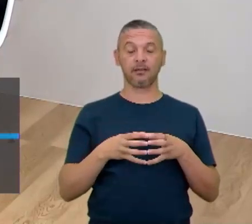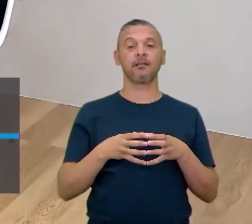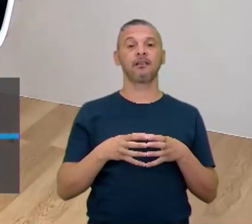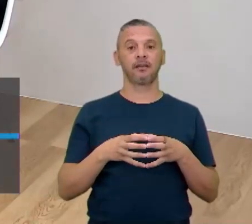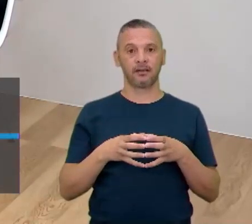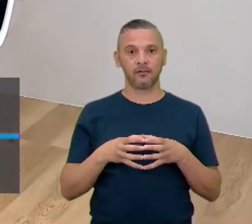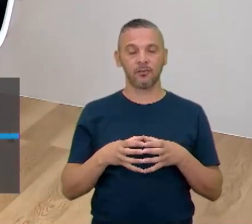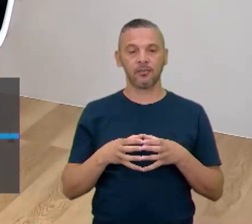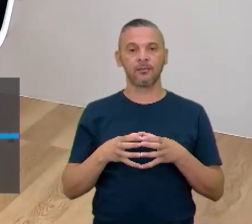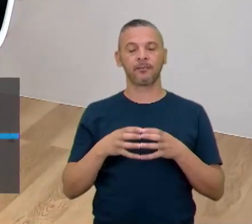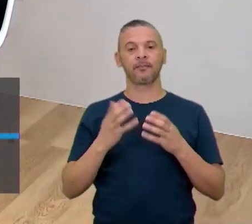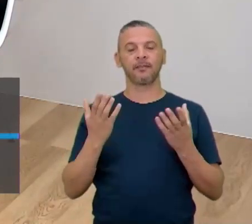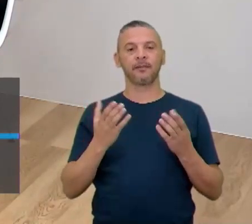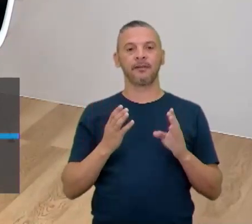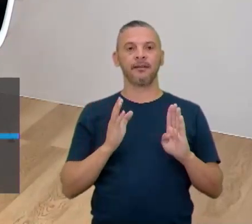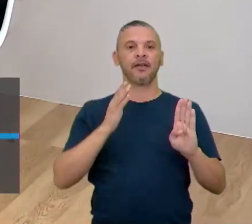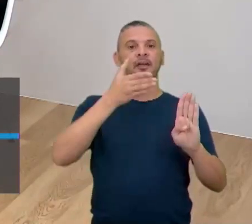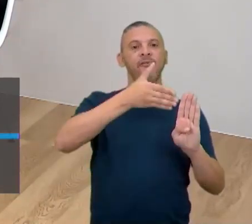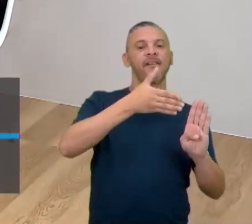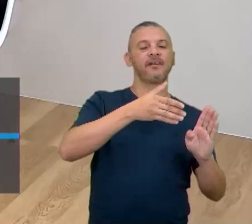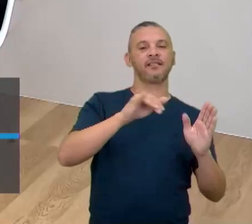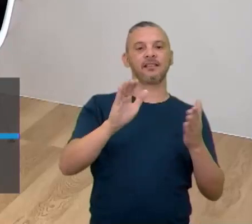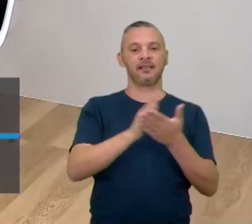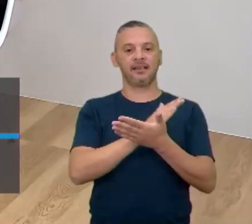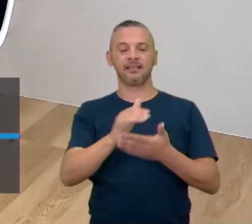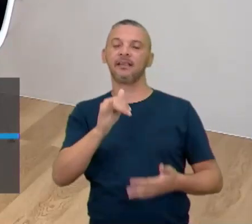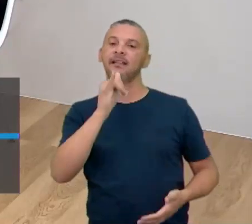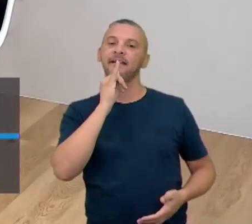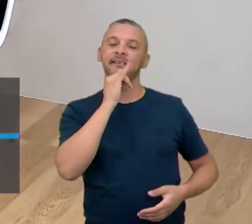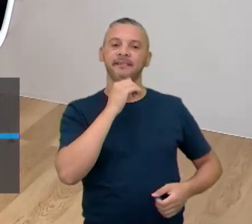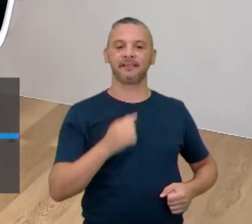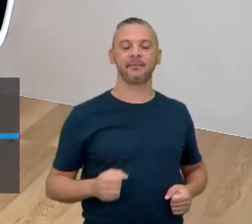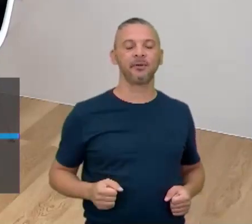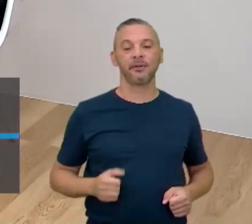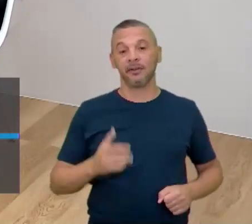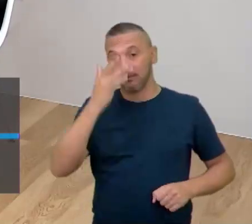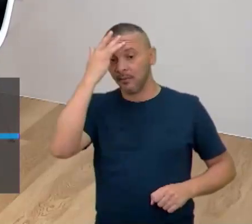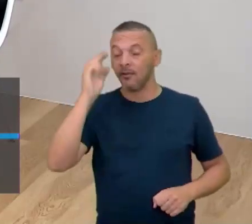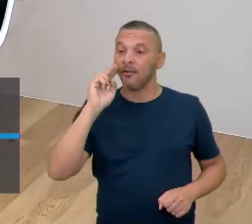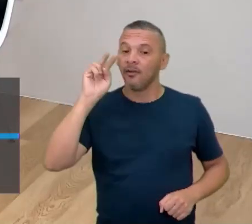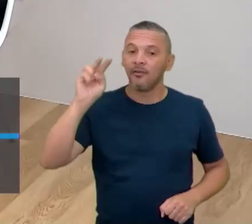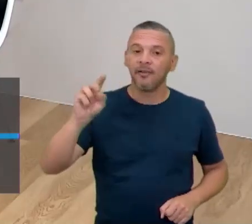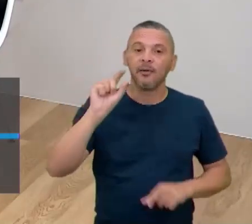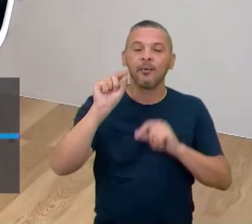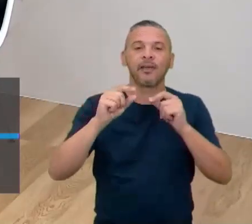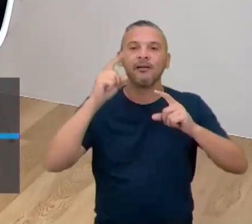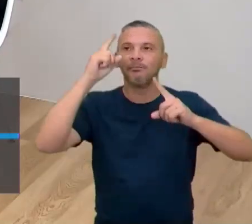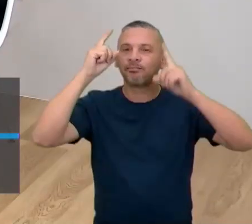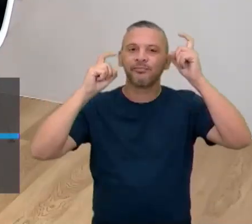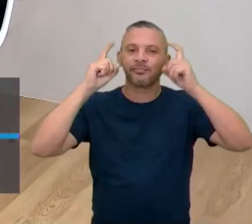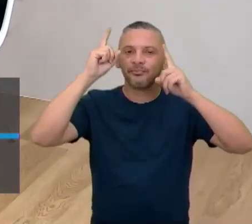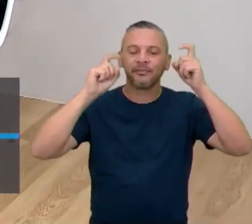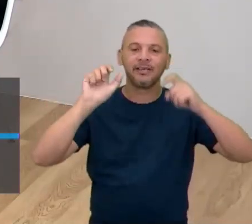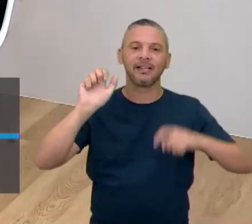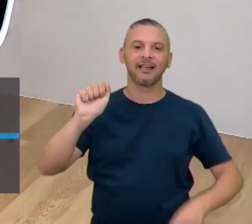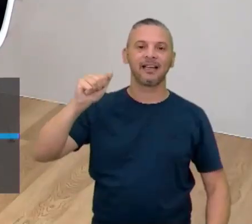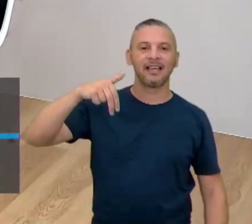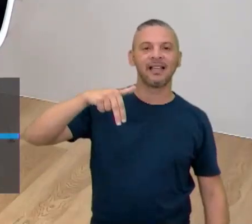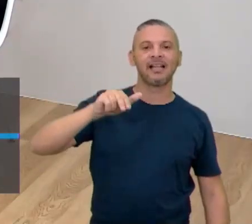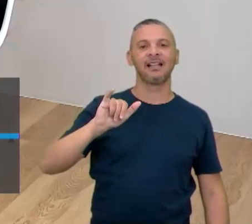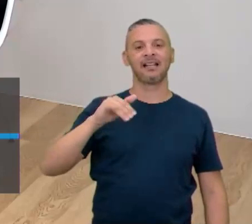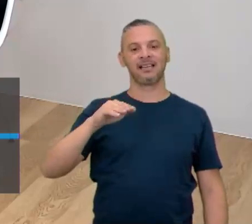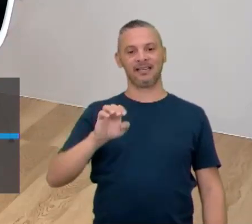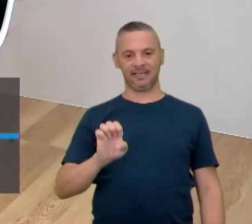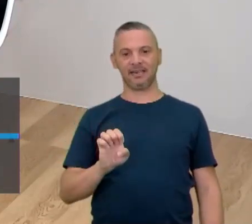de uma referência estética. Algo, por exemplo, que a gente vê hoje com os animes. Isso, verdade.